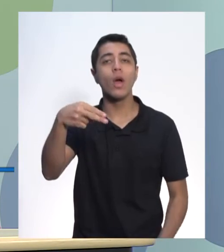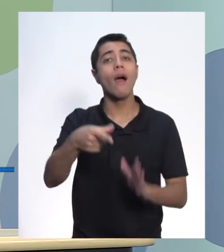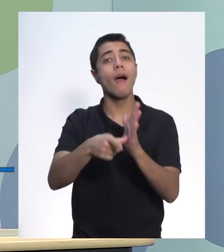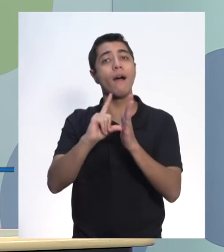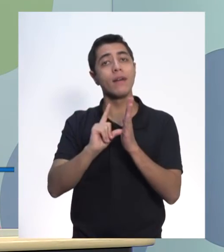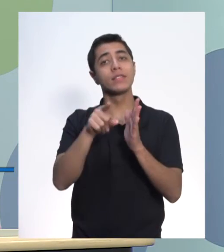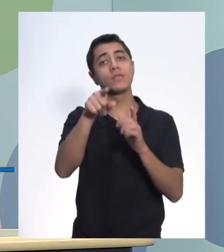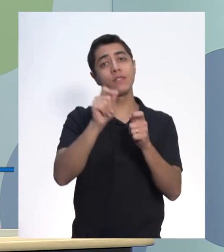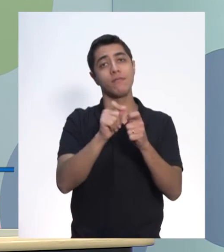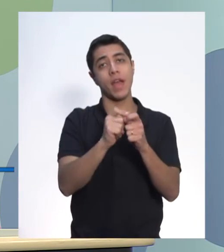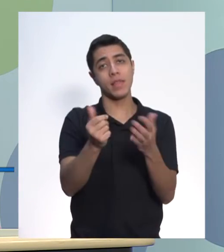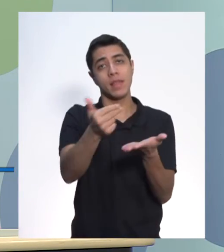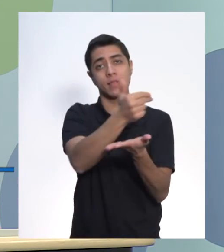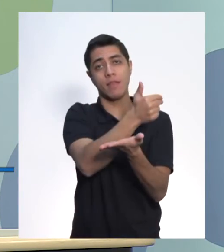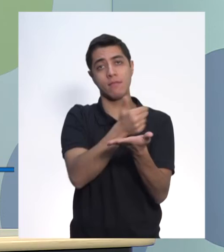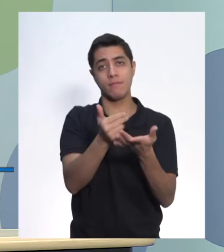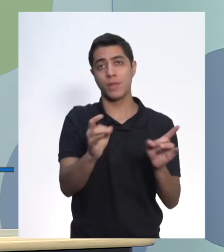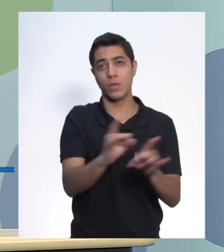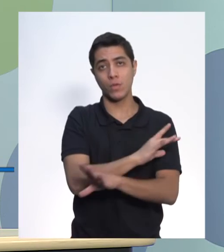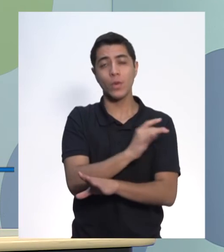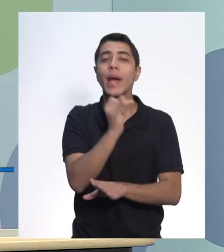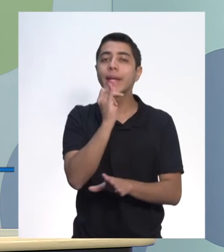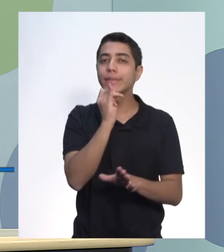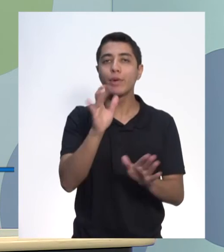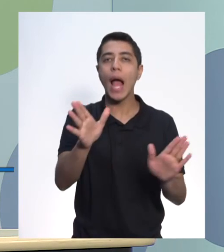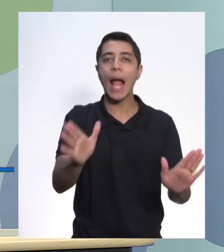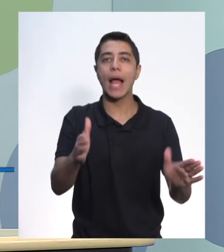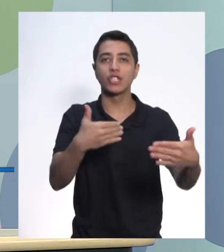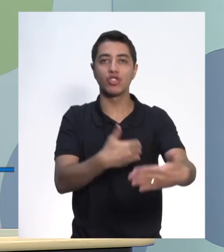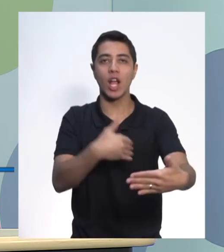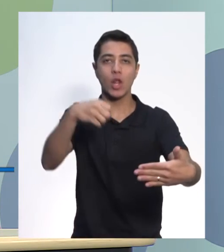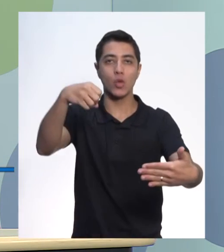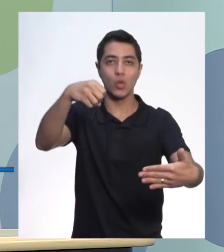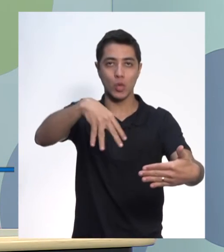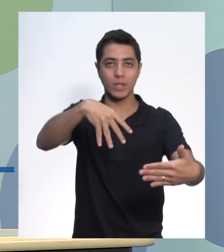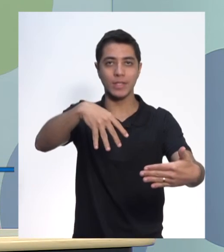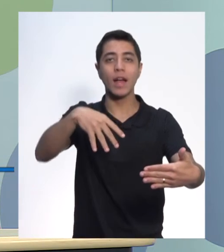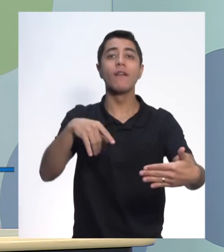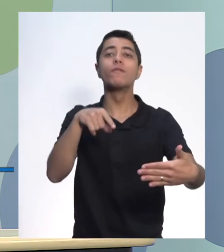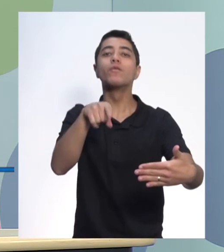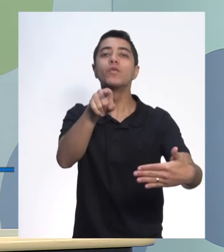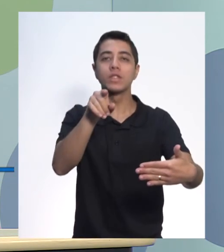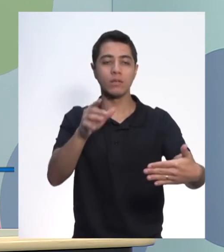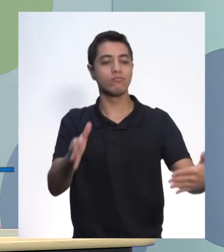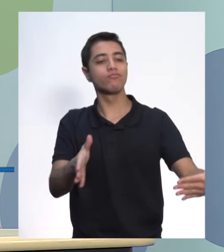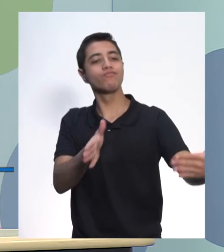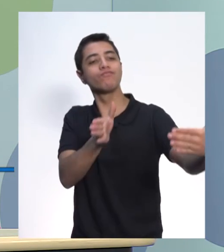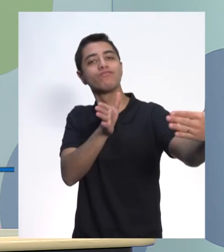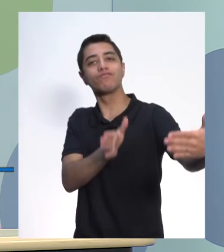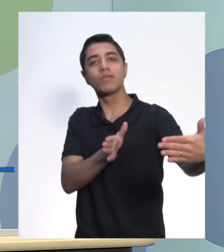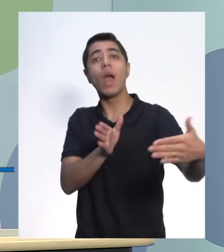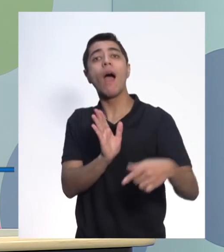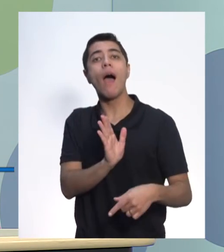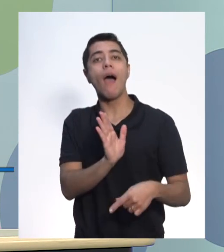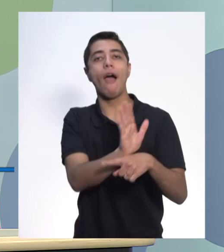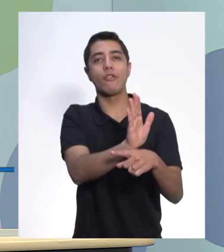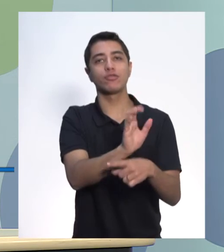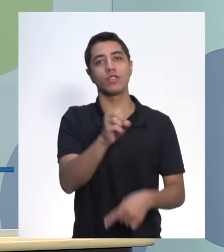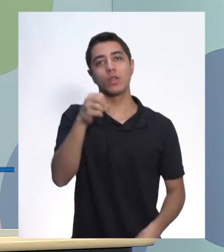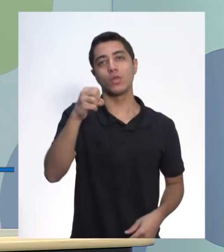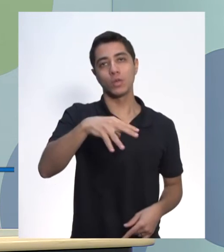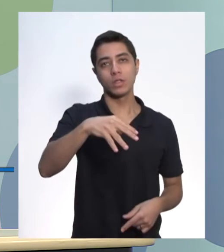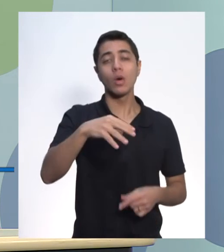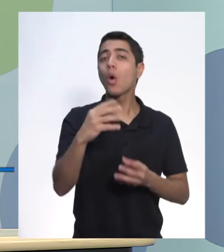uma caixa de luz, de repente, que você coloca algo para quebrar um pouco essa luz e iluminar. Tem uma coisa interessante, quando as luzes